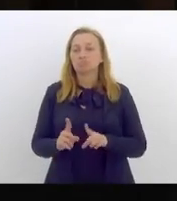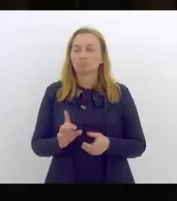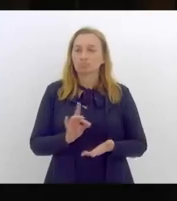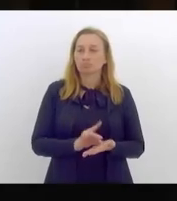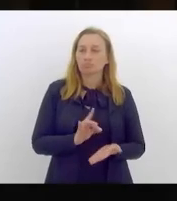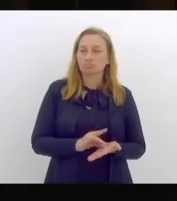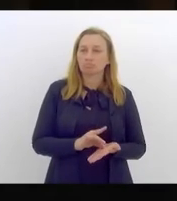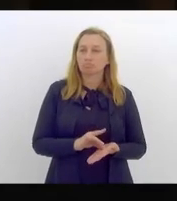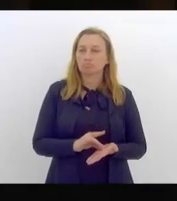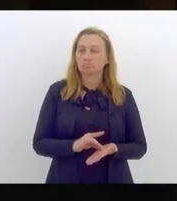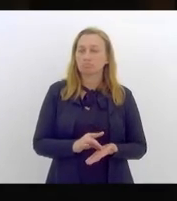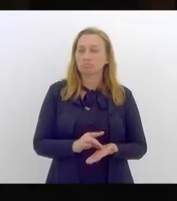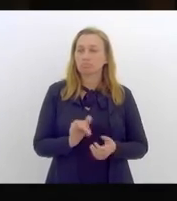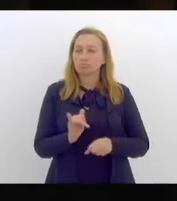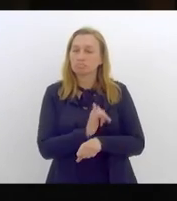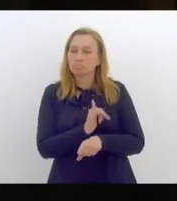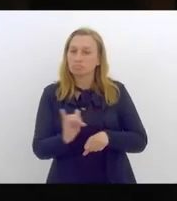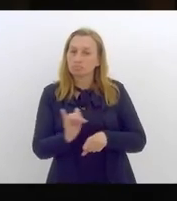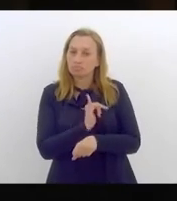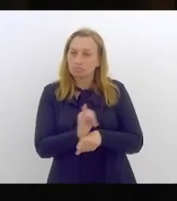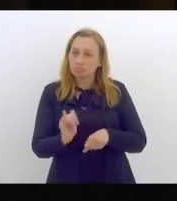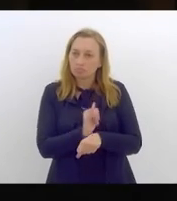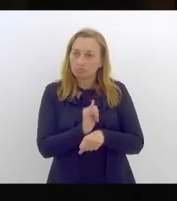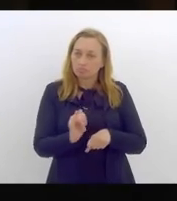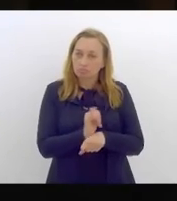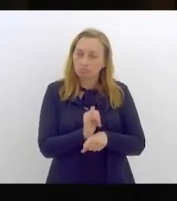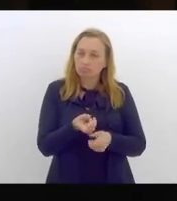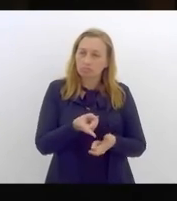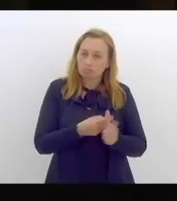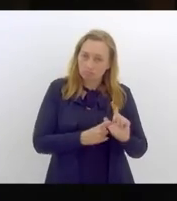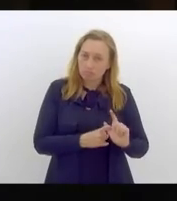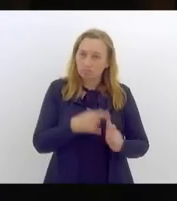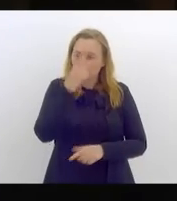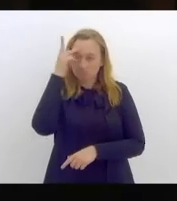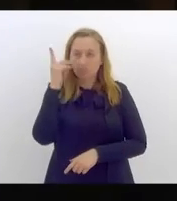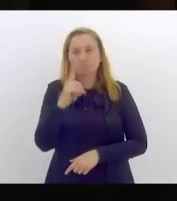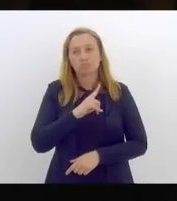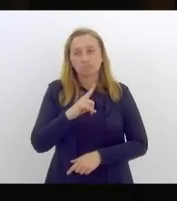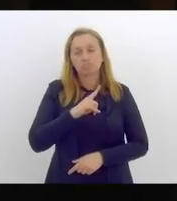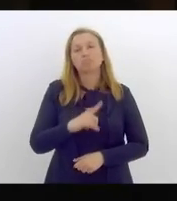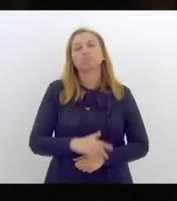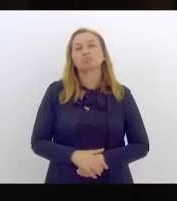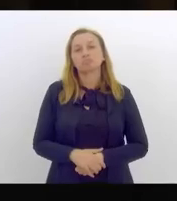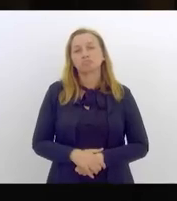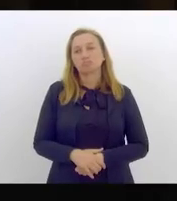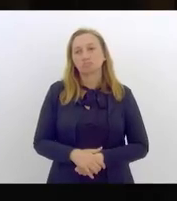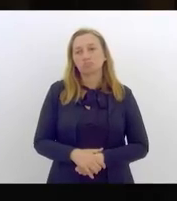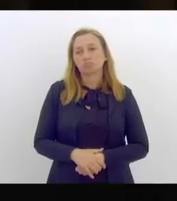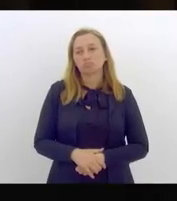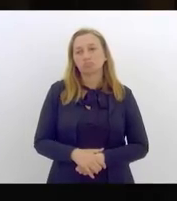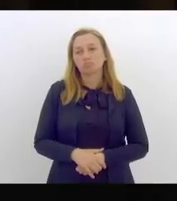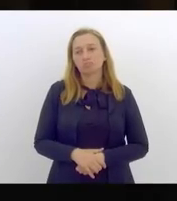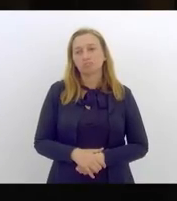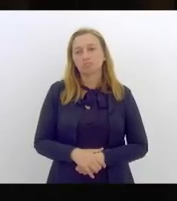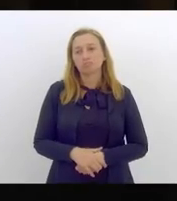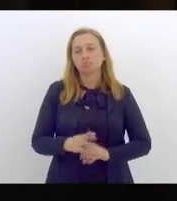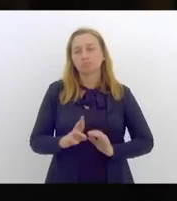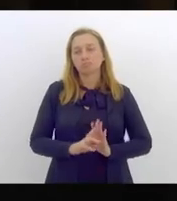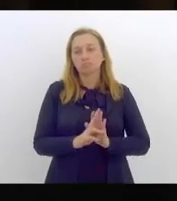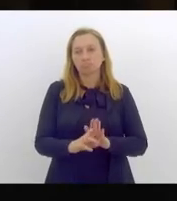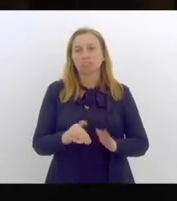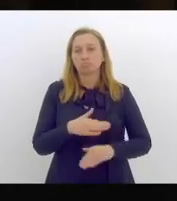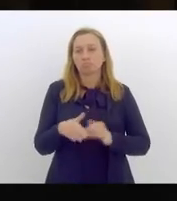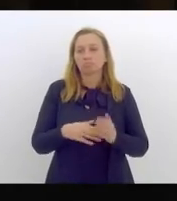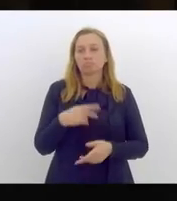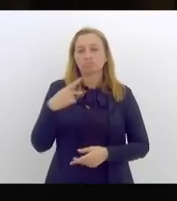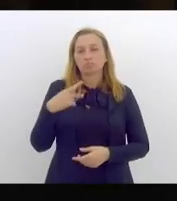é uma armadilha, é uma situação de endividamento que essas pessoas vão estar comprometidas, para além do que representa toda a